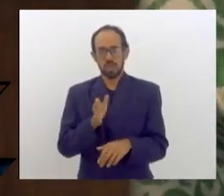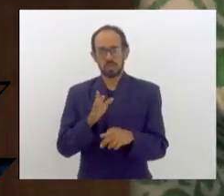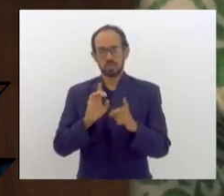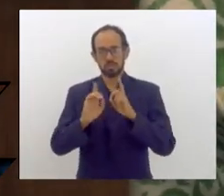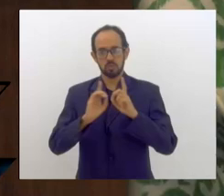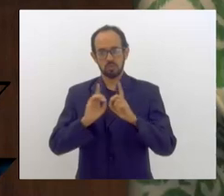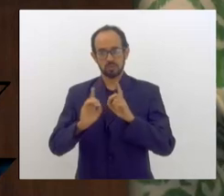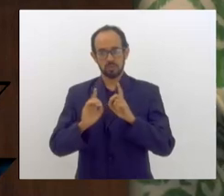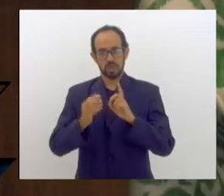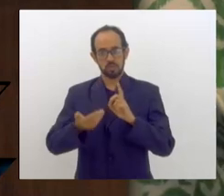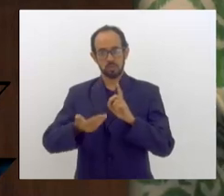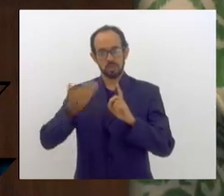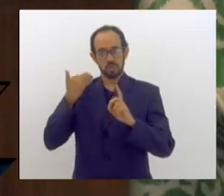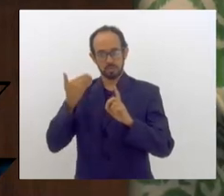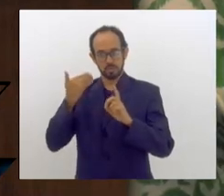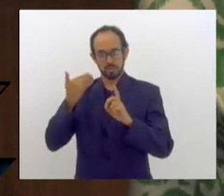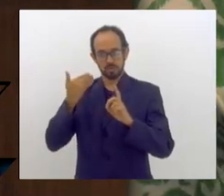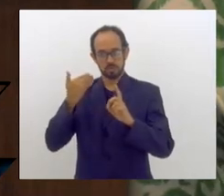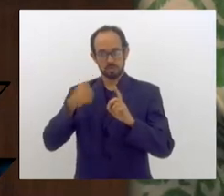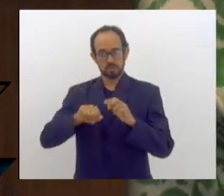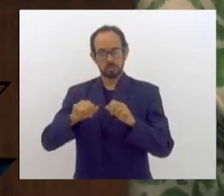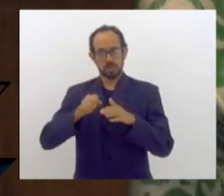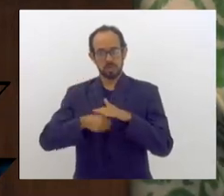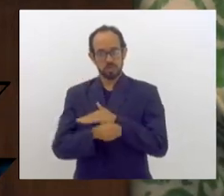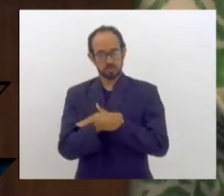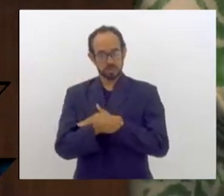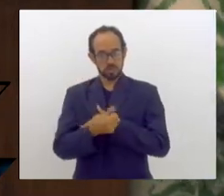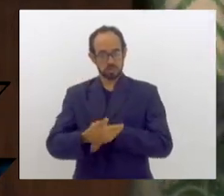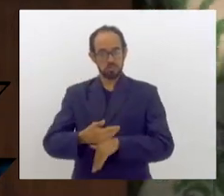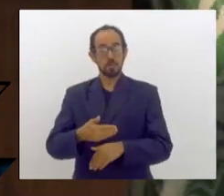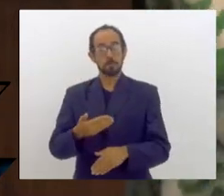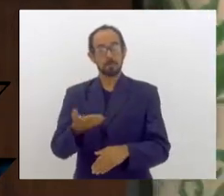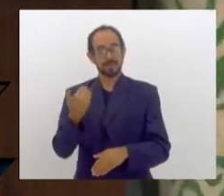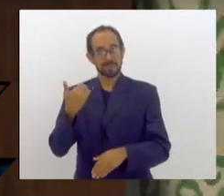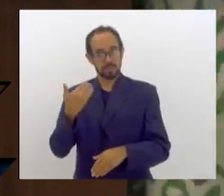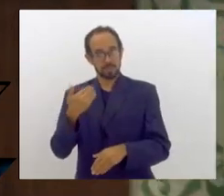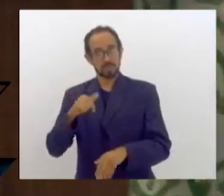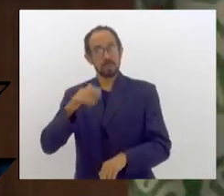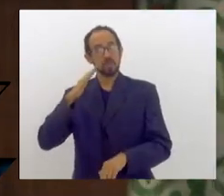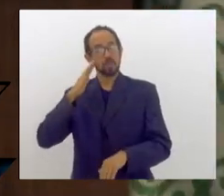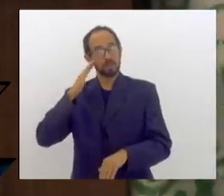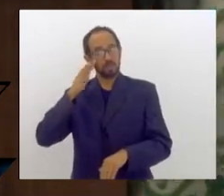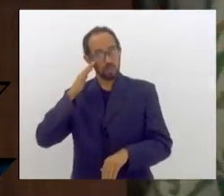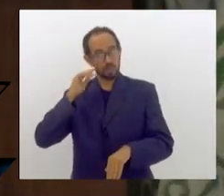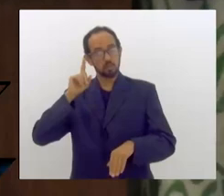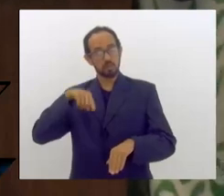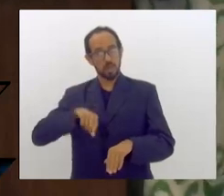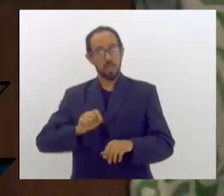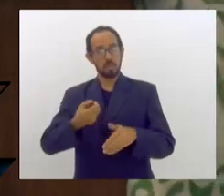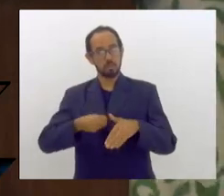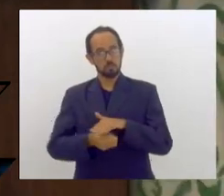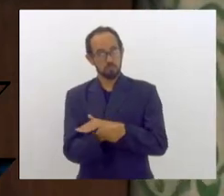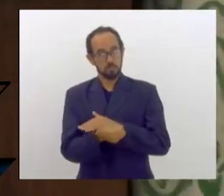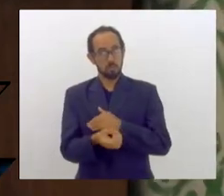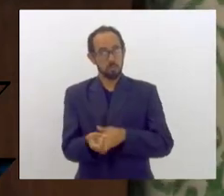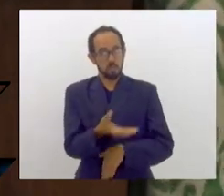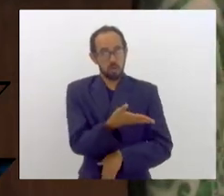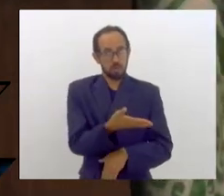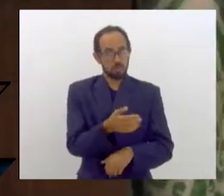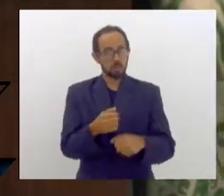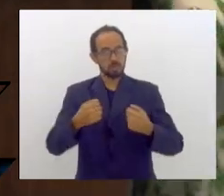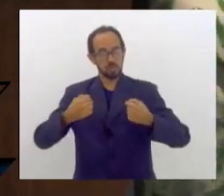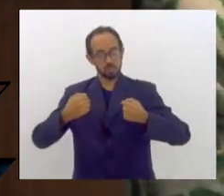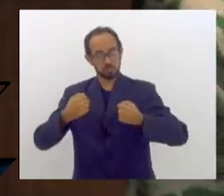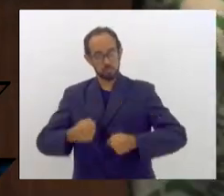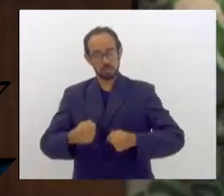dialogado na legislatura passada. Estou entendendo que é uma nova legislatura e que a gente possa celebrar aqui